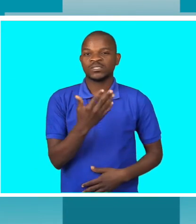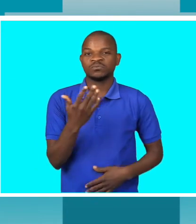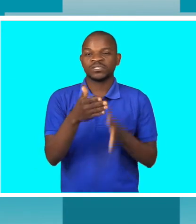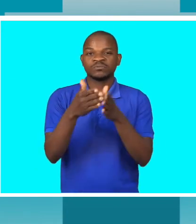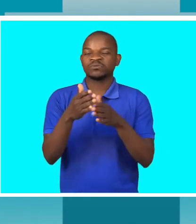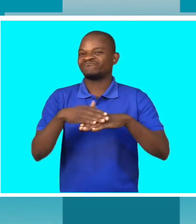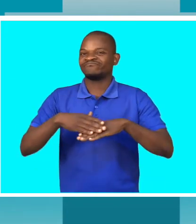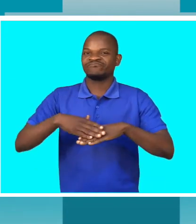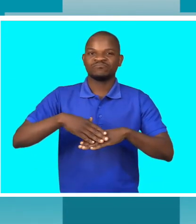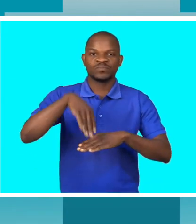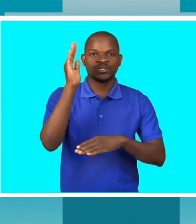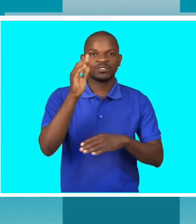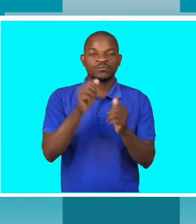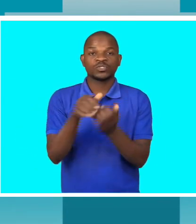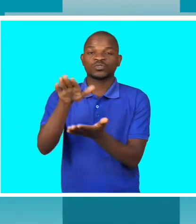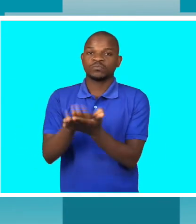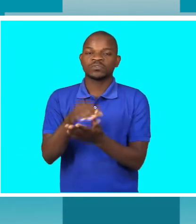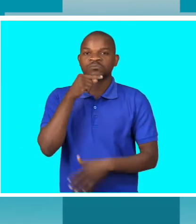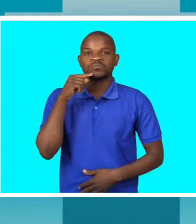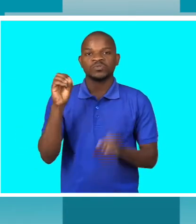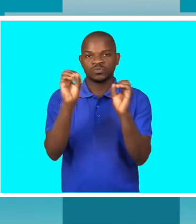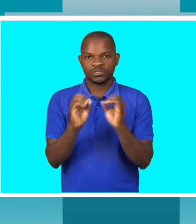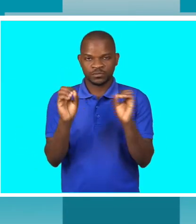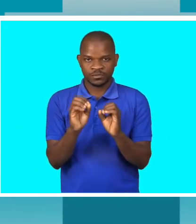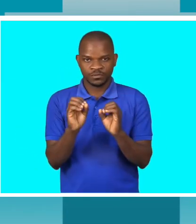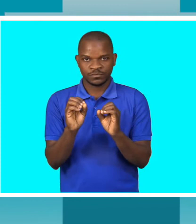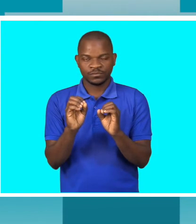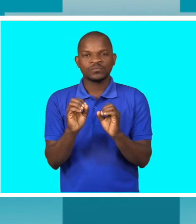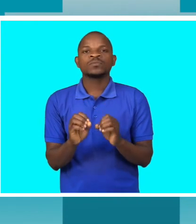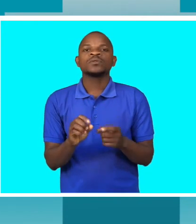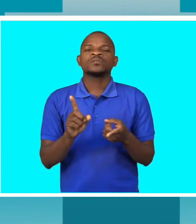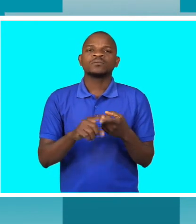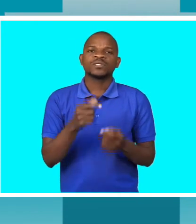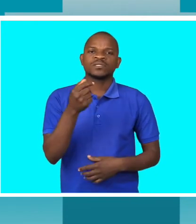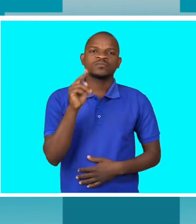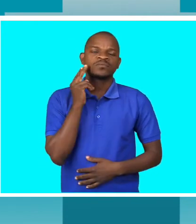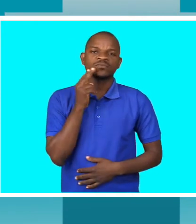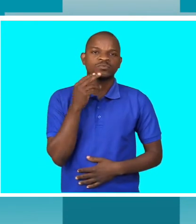questão básica para qualquer pessoa humana. A questão da alimentação adequada,